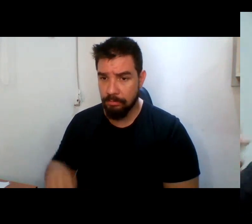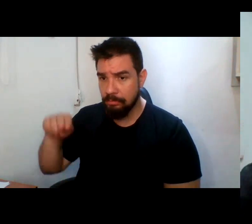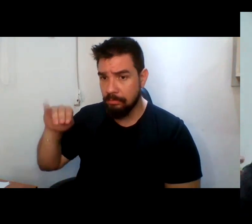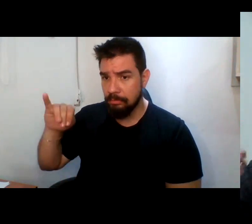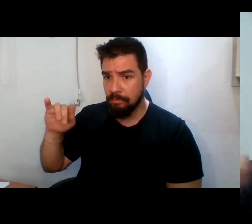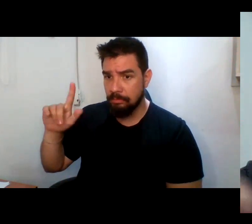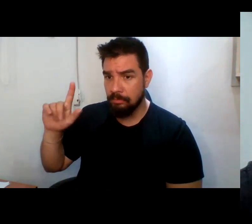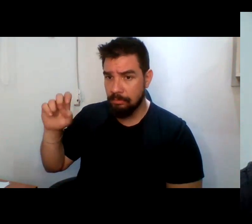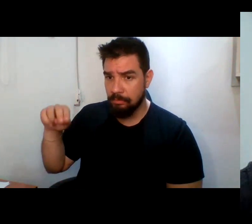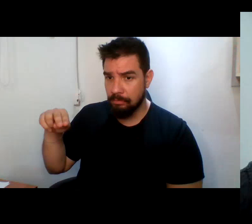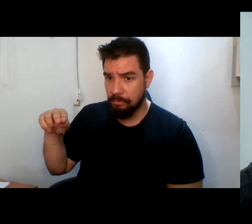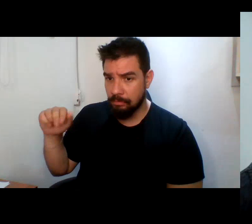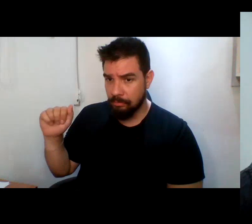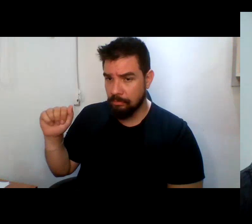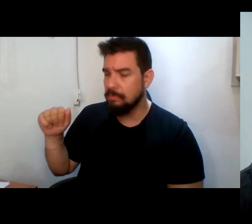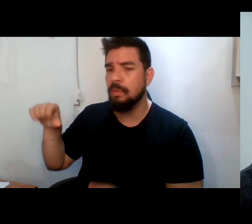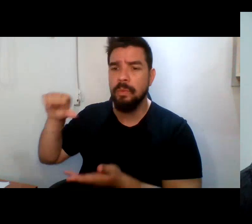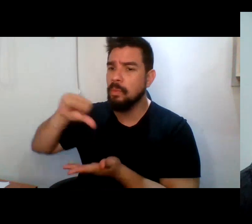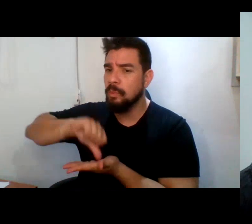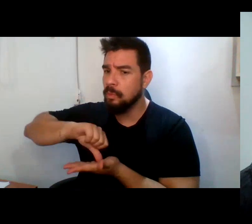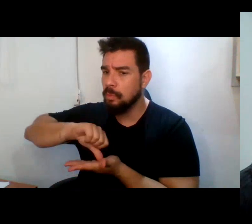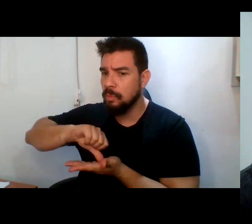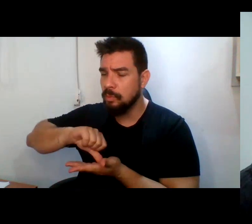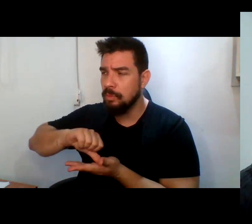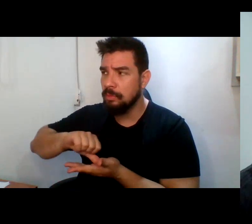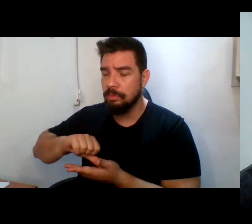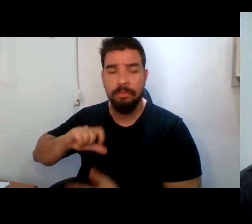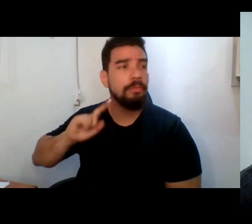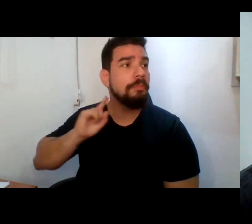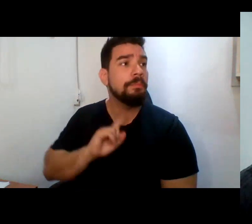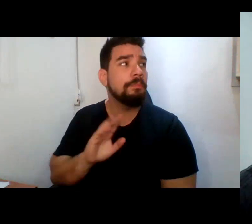Milena, você é de qual polo? Belo Horizonte.